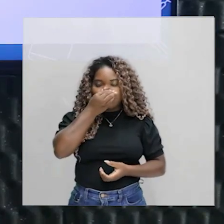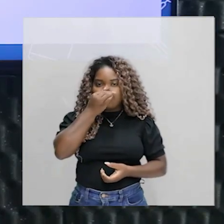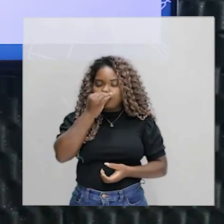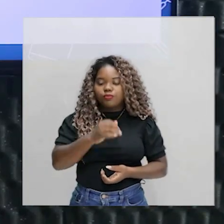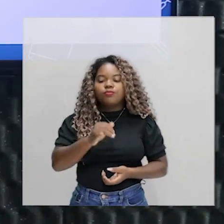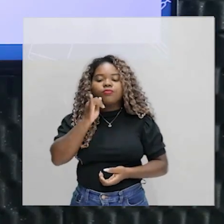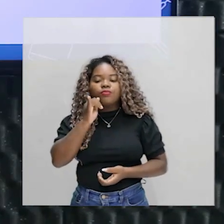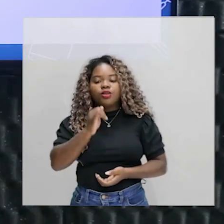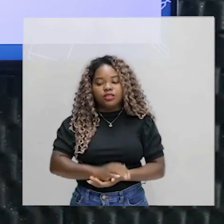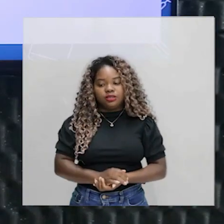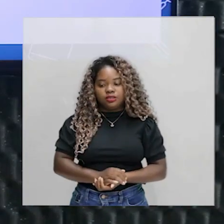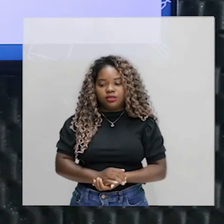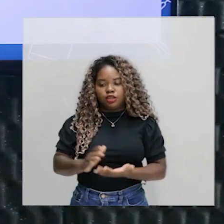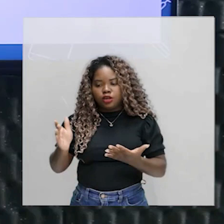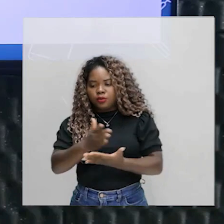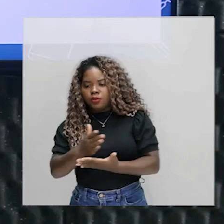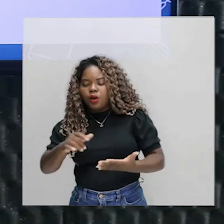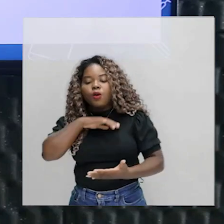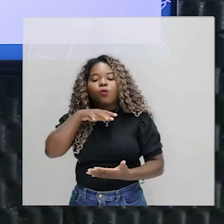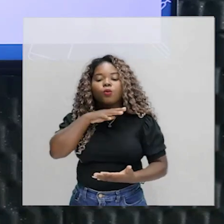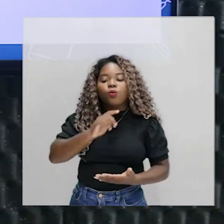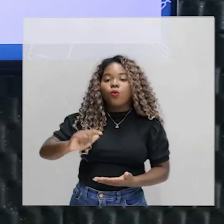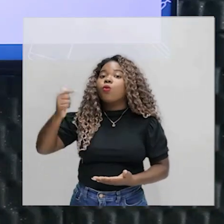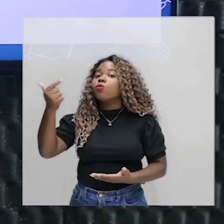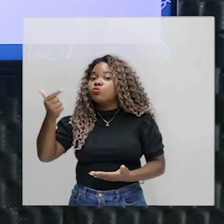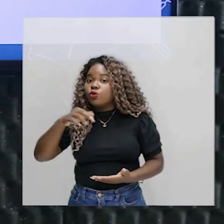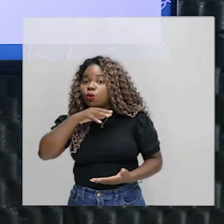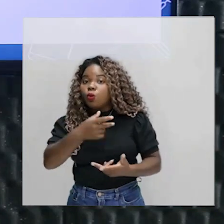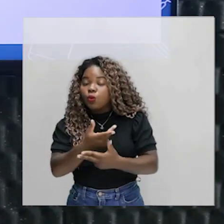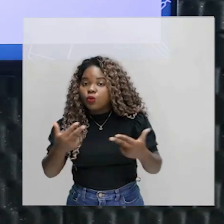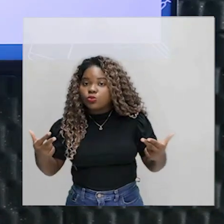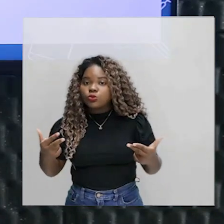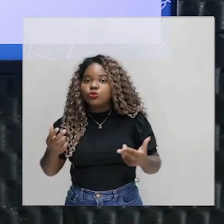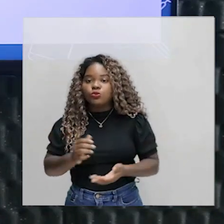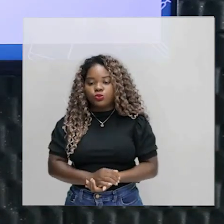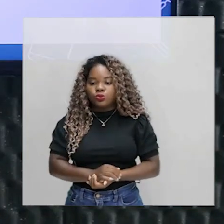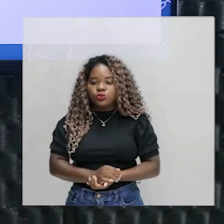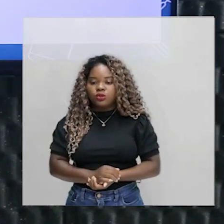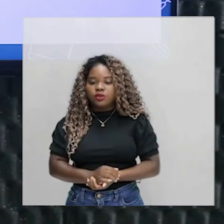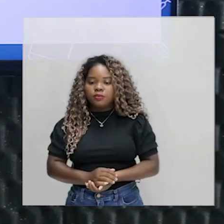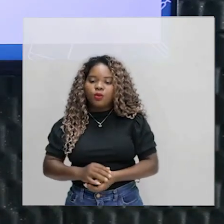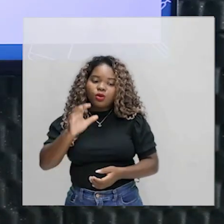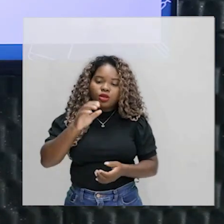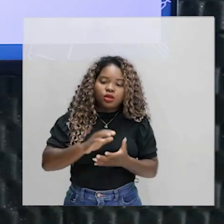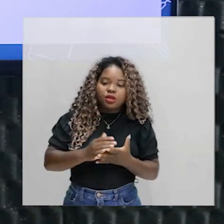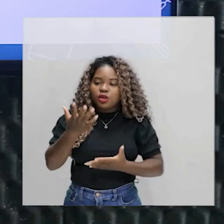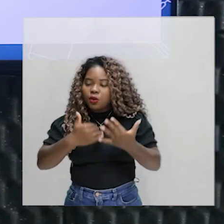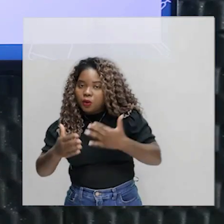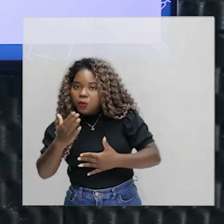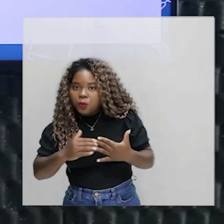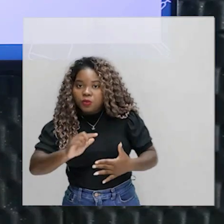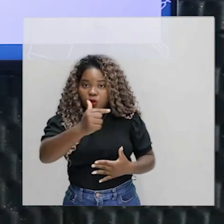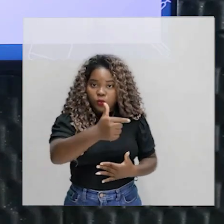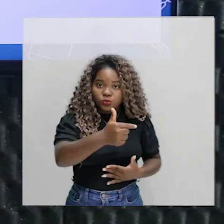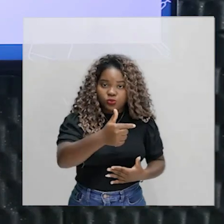algum Predador então eu tenho aqui um Predador que vai estar selecionando aqueles indivíduos que ele consegue ver né porque ó